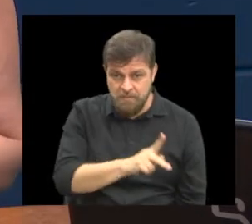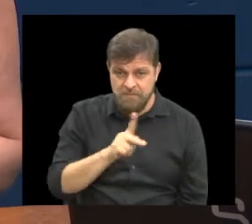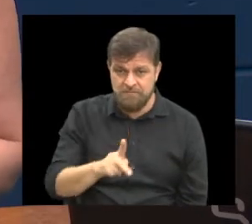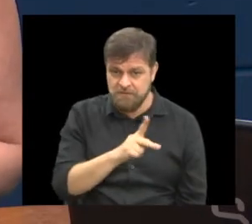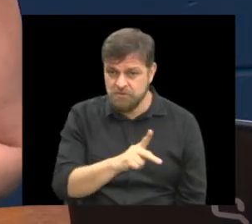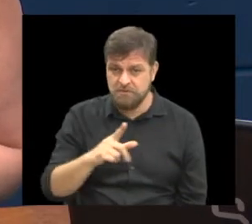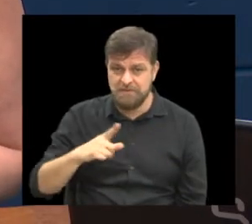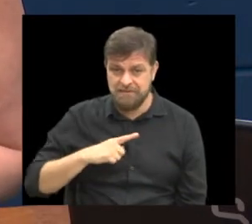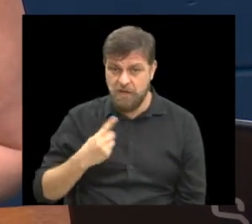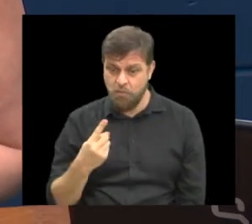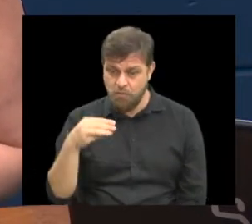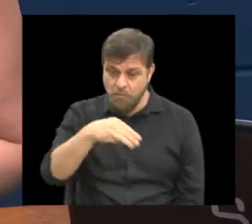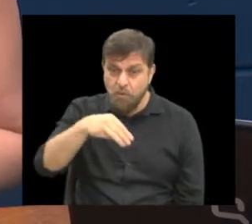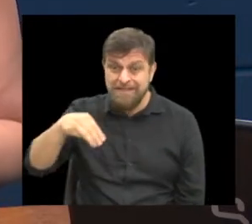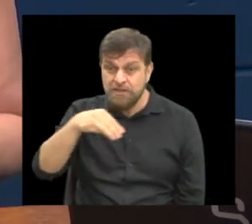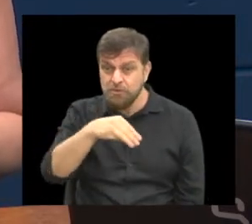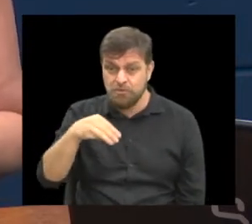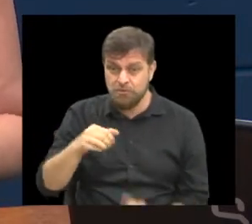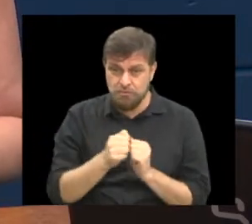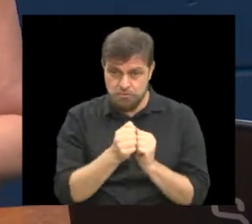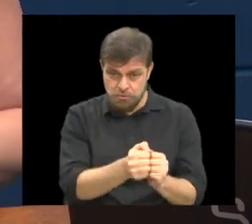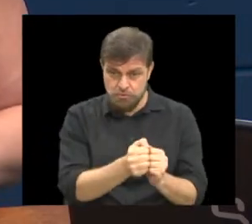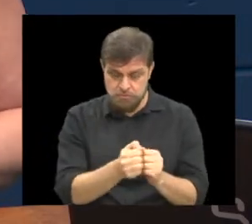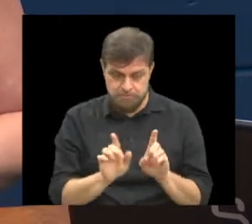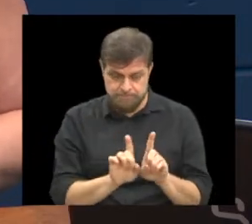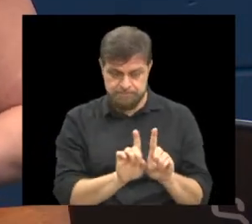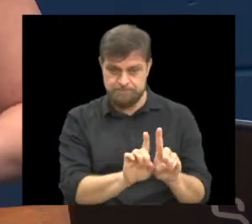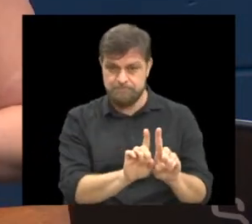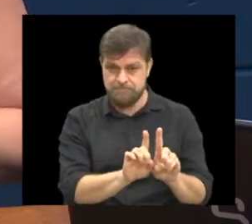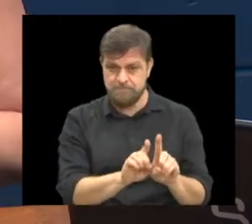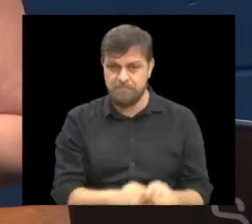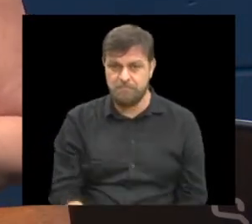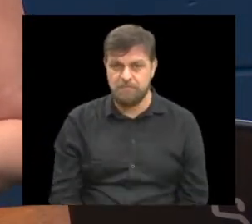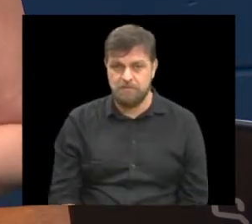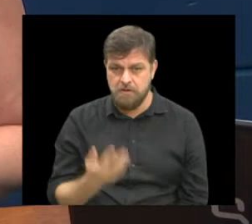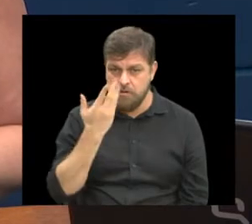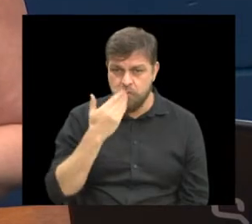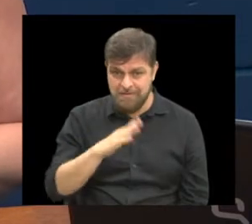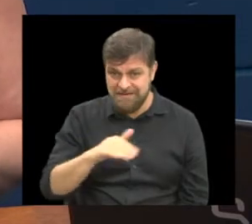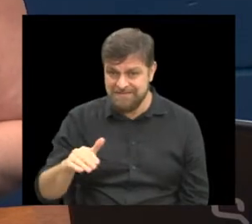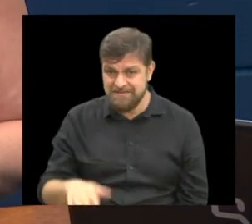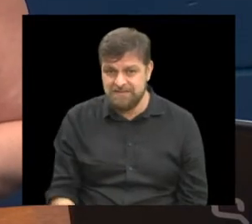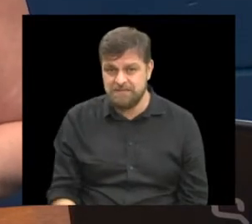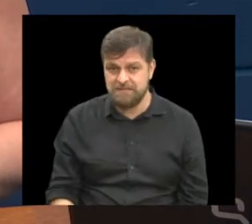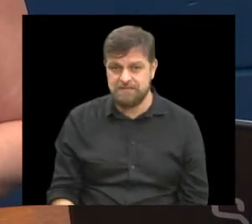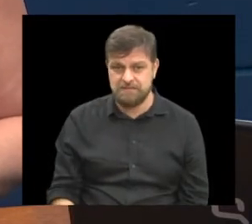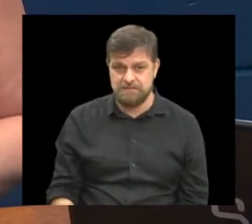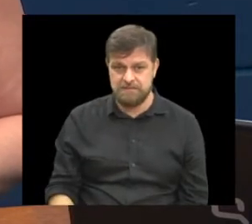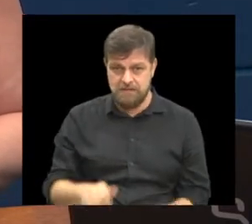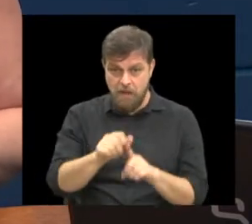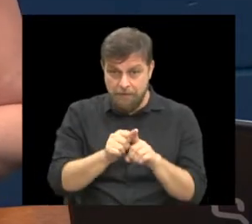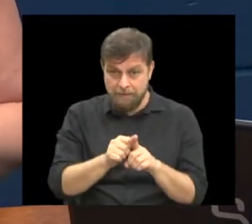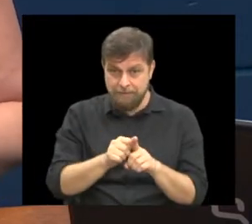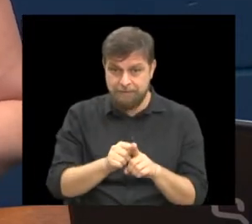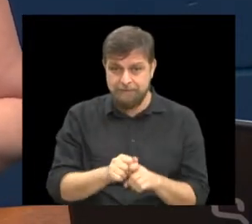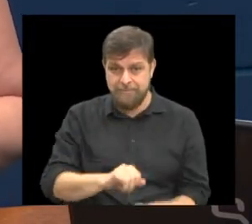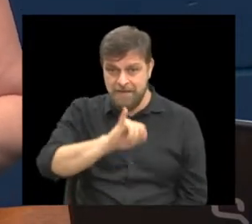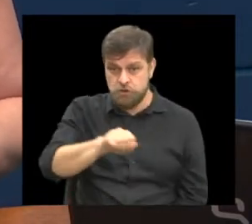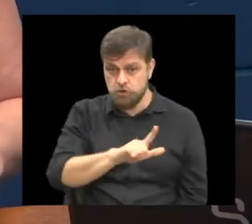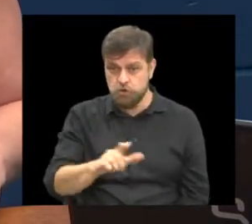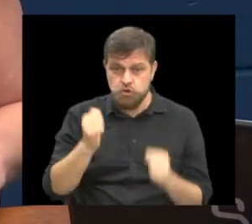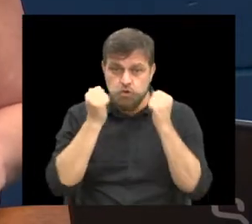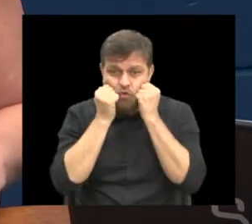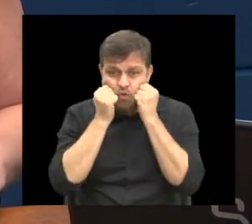um monitor, né? E muitas das nossas crianças deixam de frequentar o mês de julho, porque